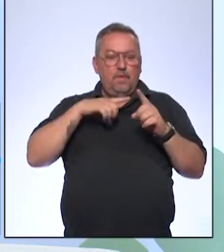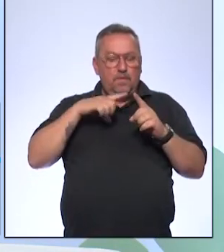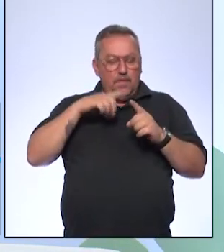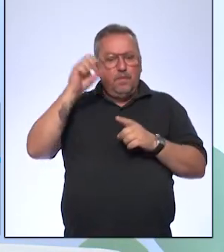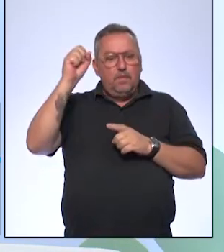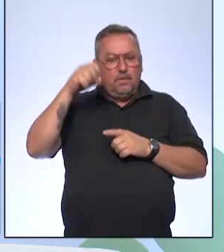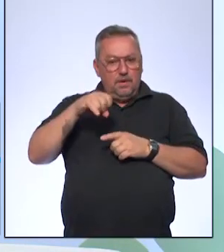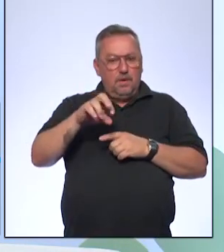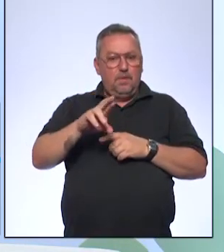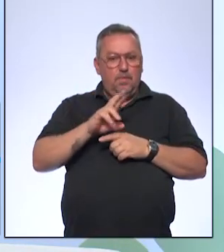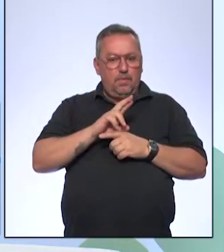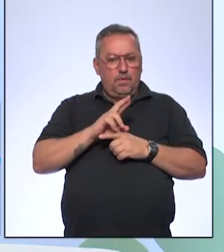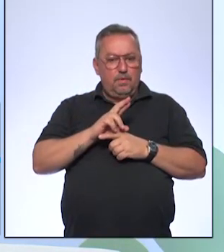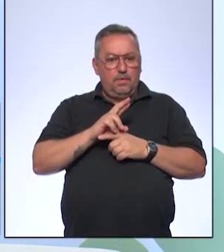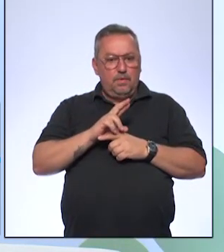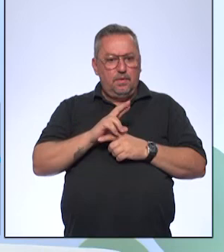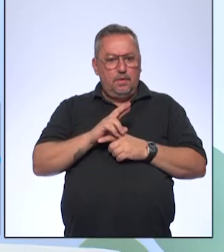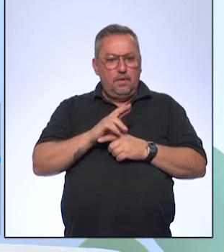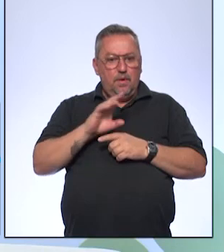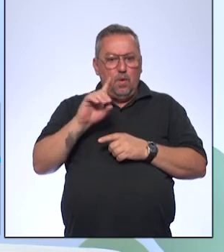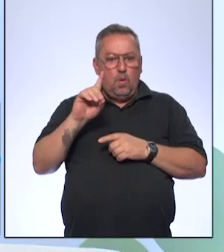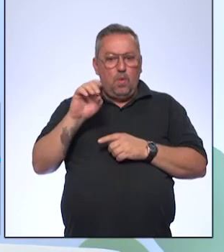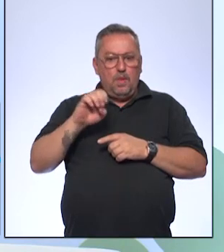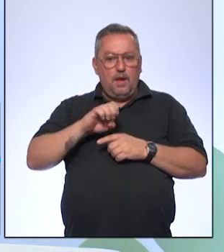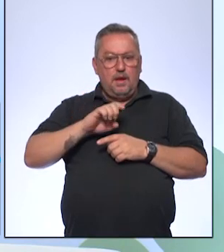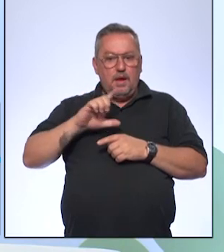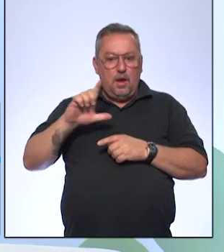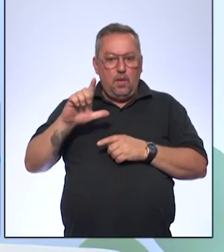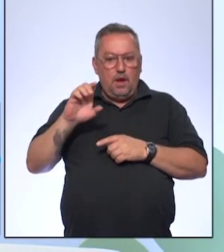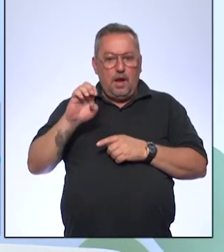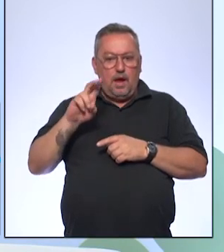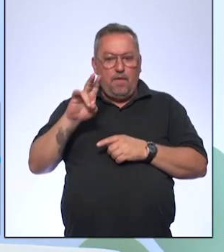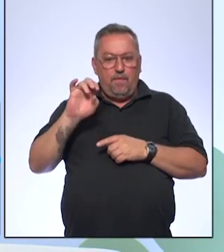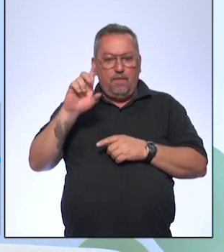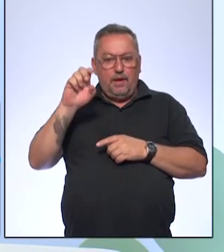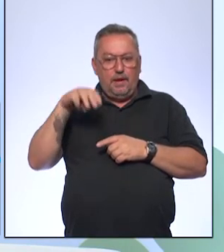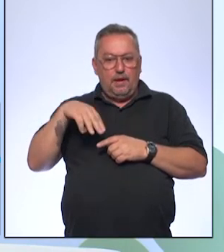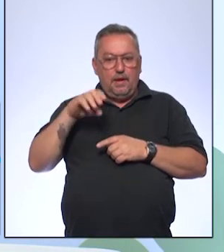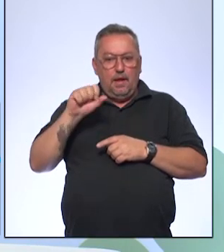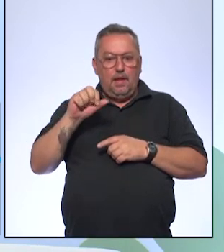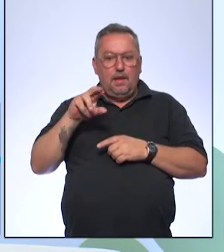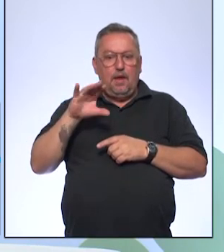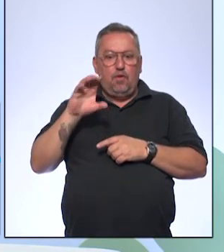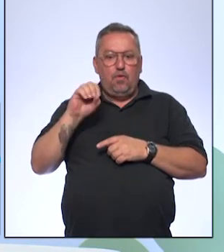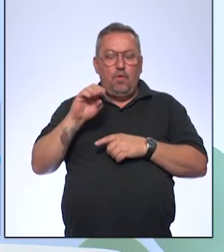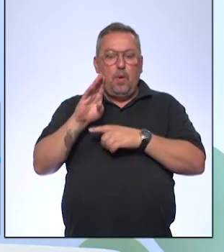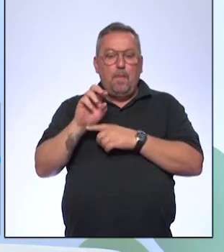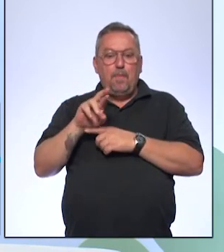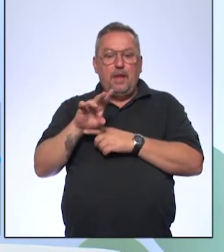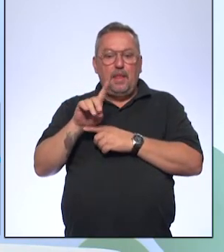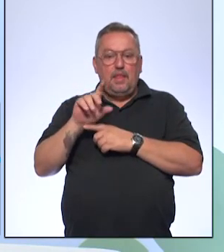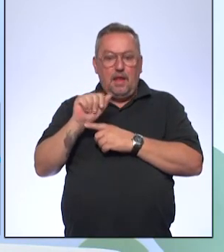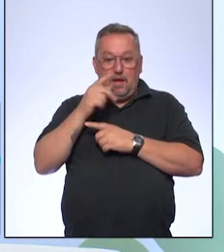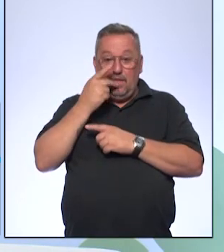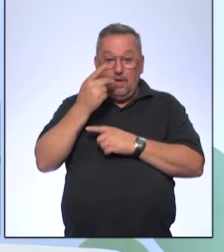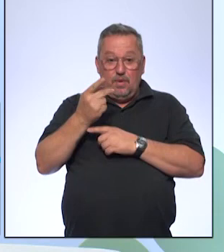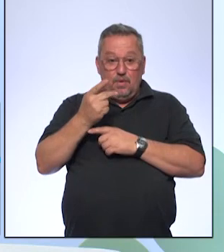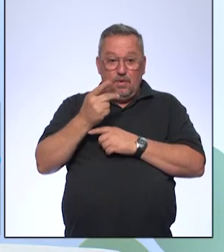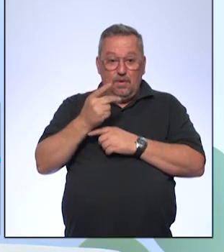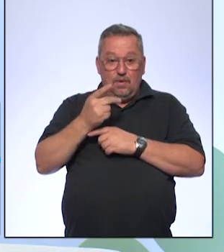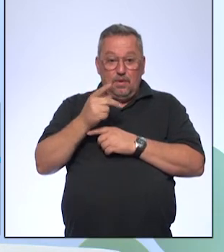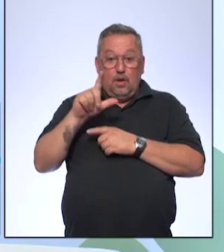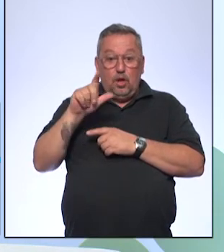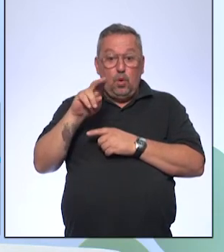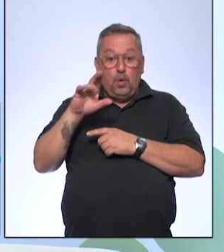sim, respostas. Então, o Daniel, Evelyn, Sérgio, Brenda falaram, e